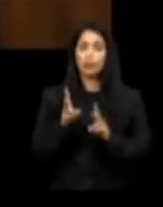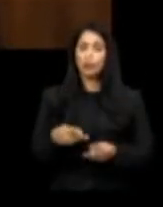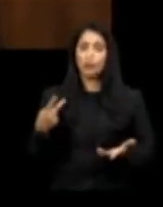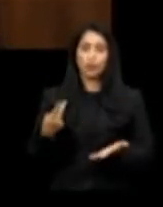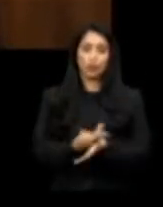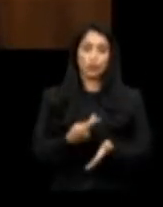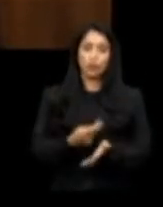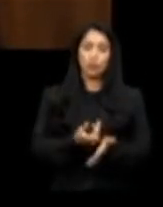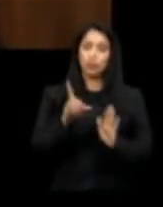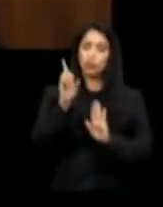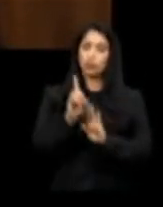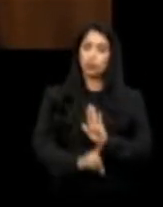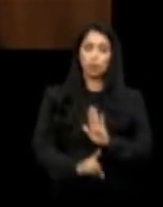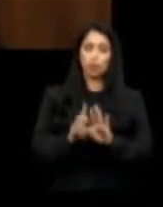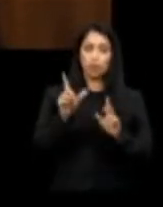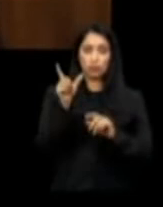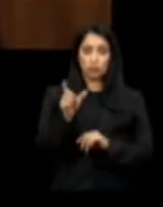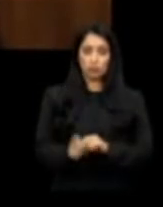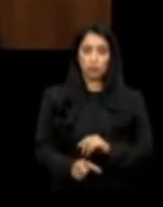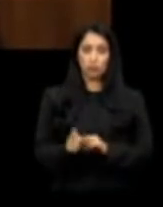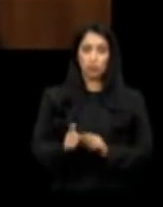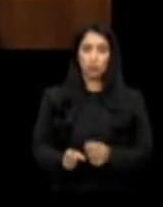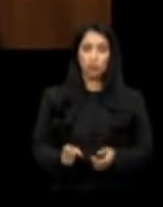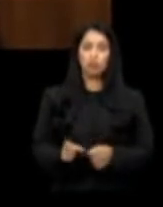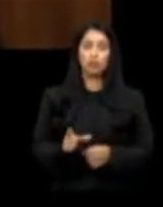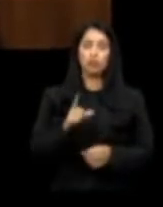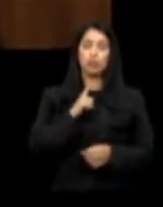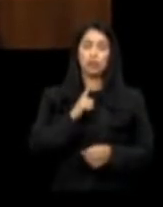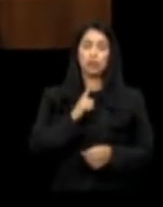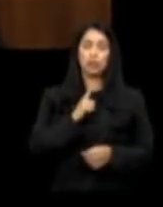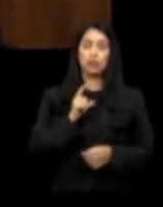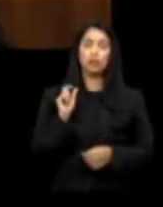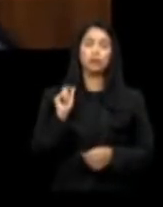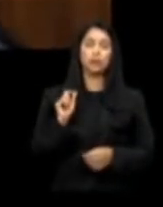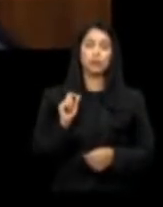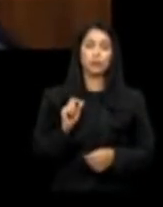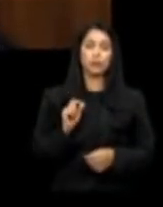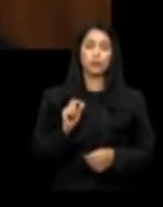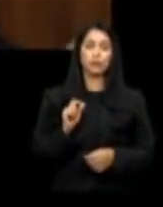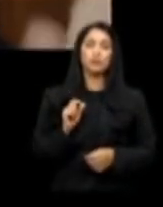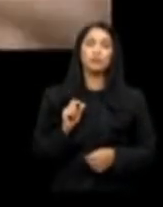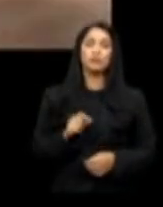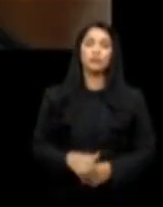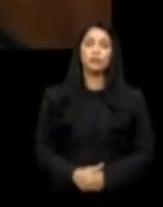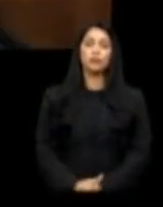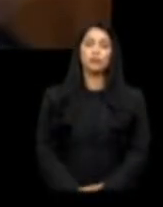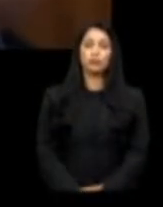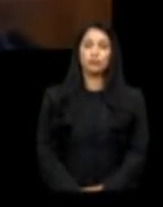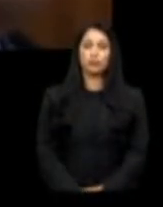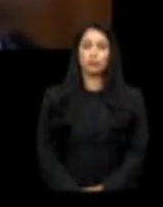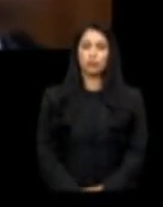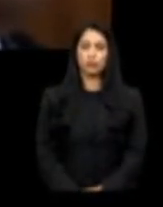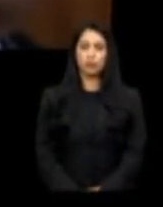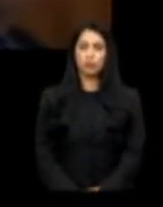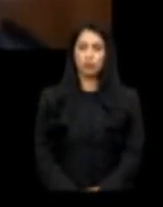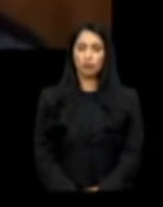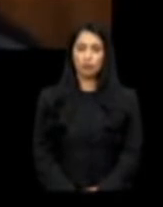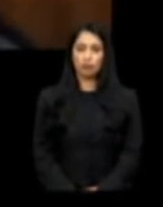direito de personalidade que absolva o contexto das